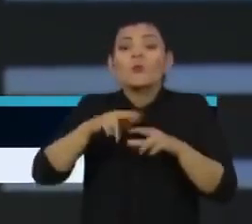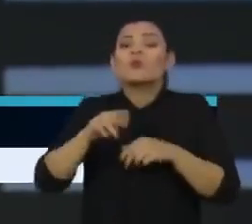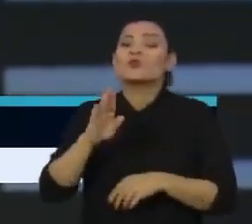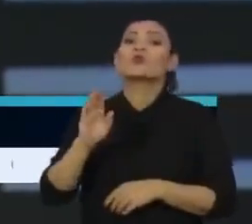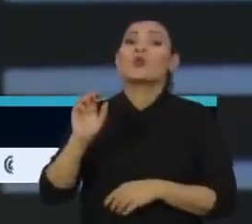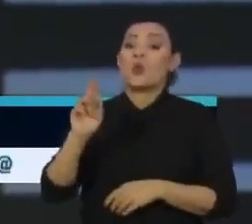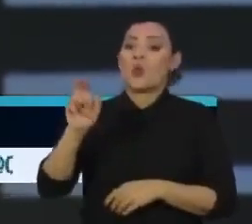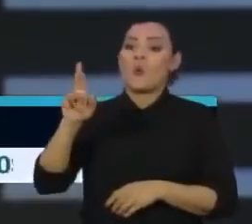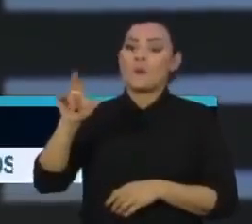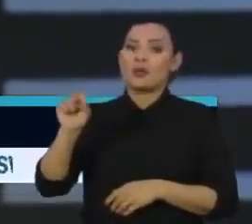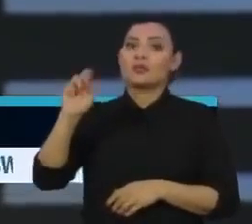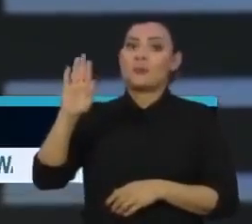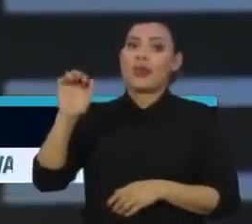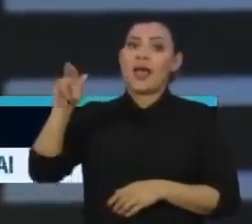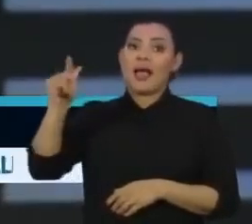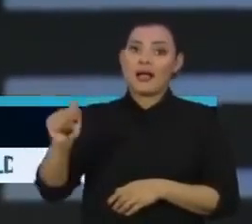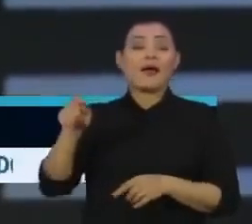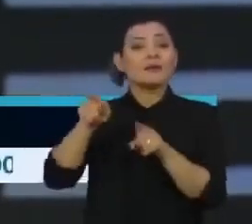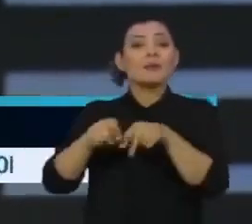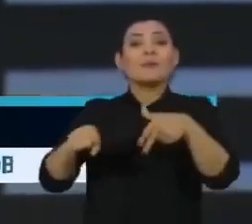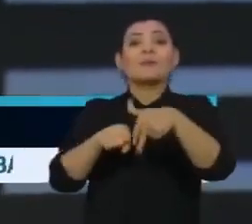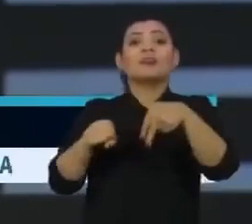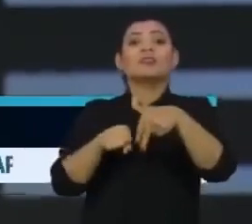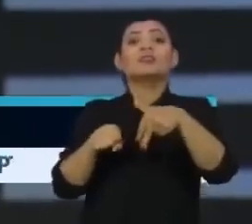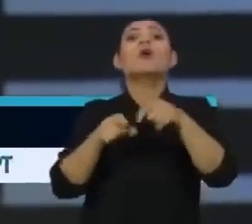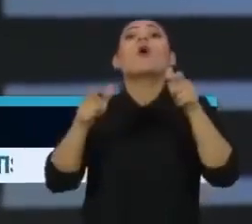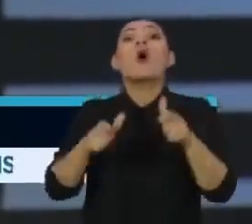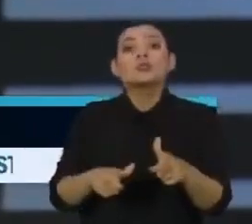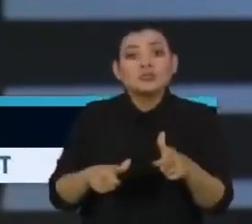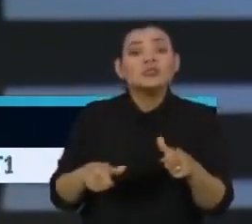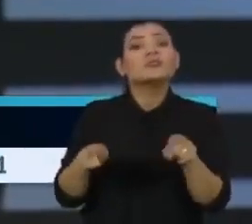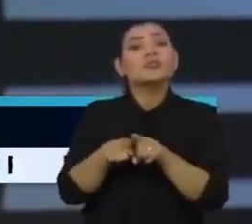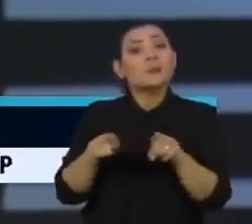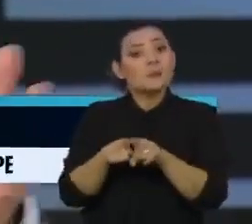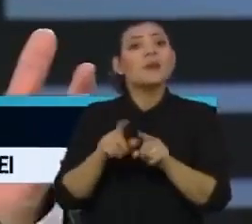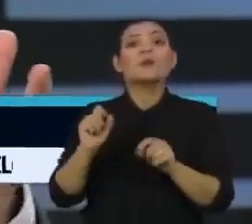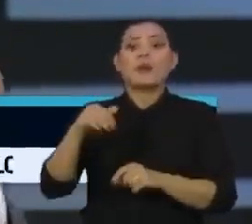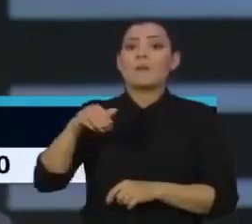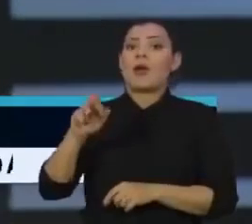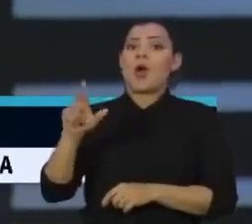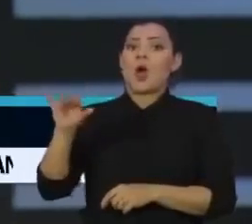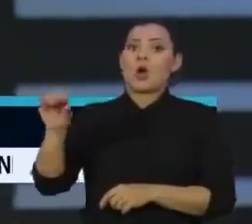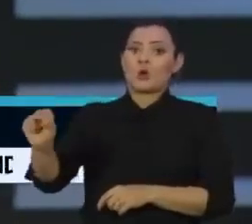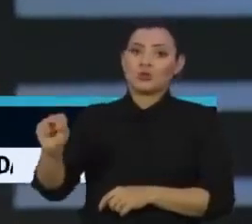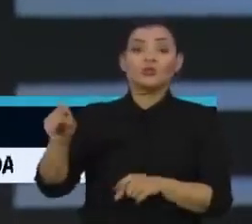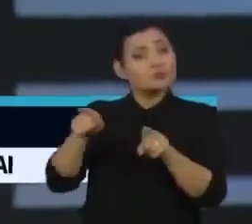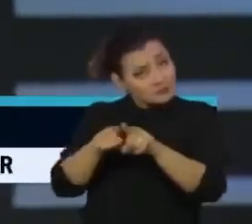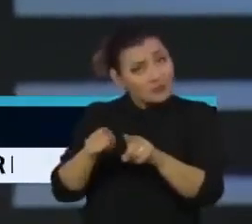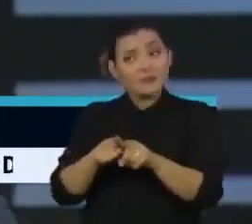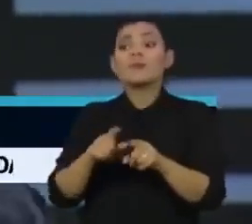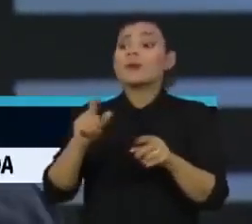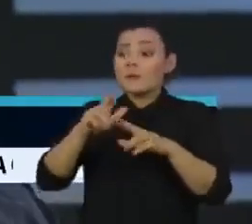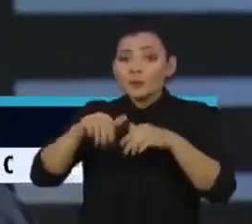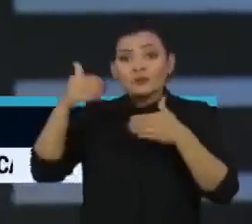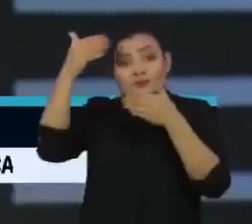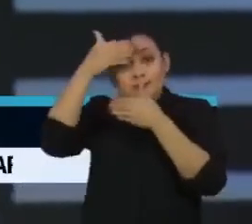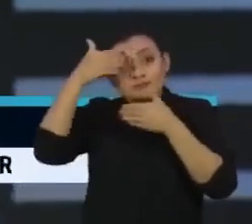maior cronista do Brasil, embaixador no Marrocos, o Cícero Dias, que acabou não assumindo, grande pintor, para o